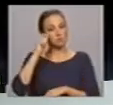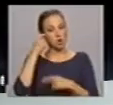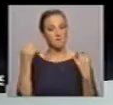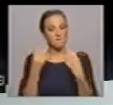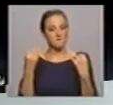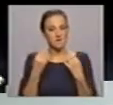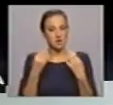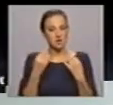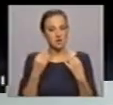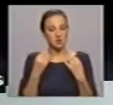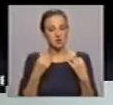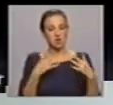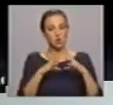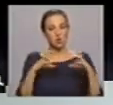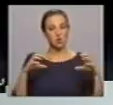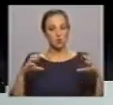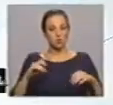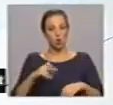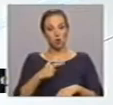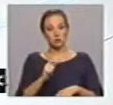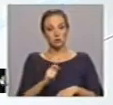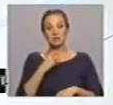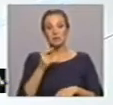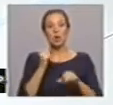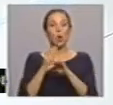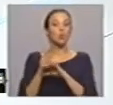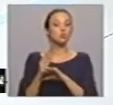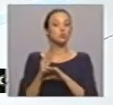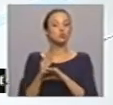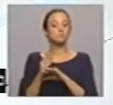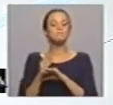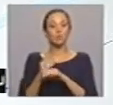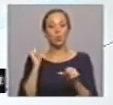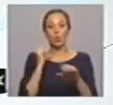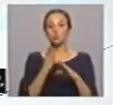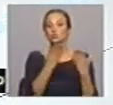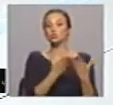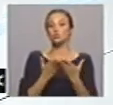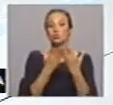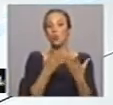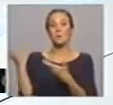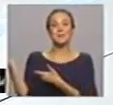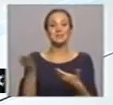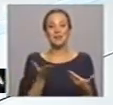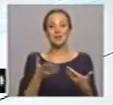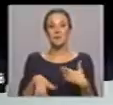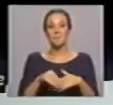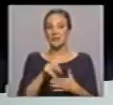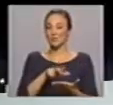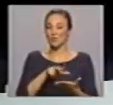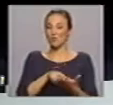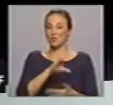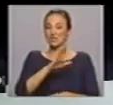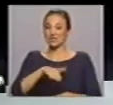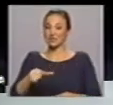a nossa própria nuvem de Oort. Mas temos também outros encontros imediatos, digamos assim, um outro estudo que foi apresentado, que ainda precisa de mais validação científica, é